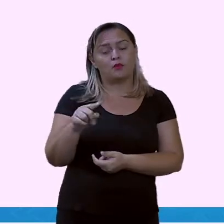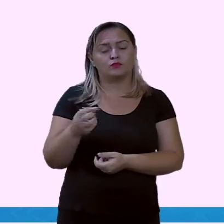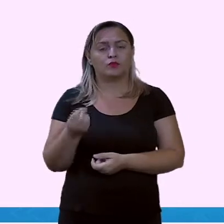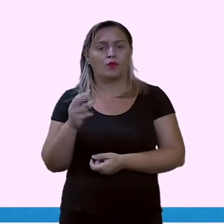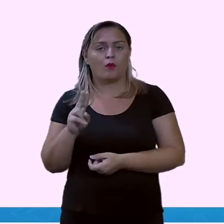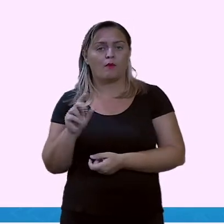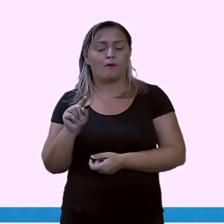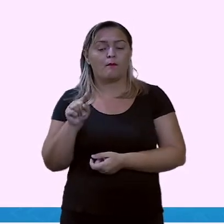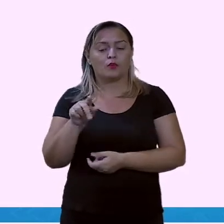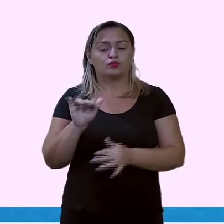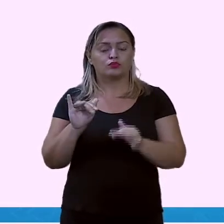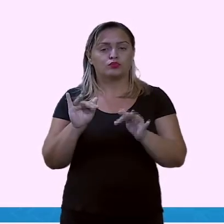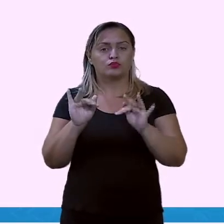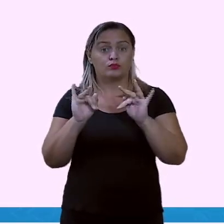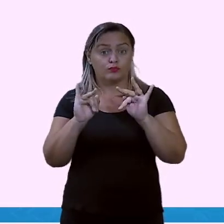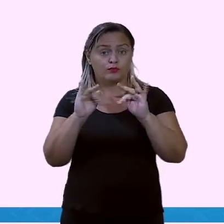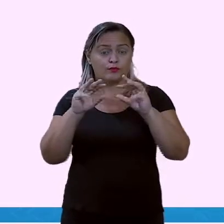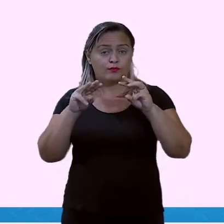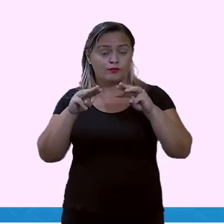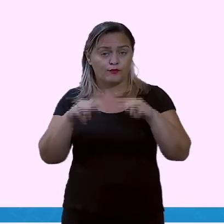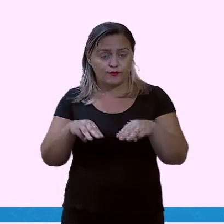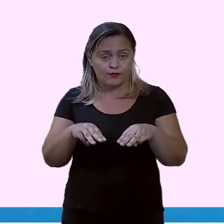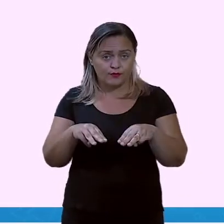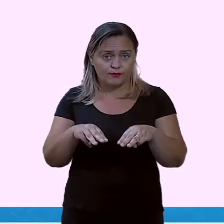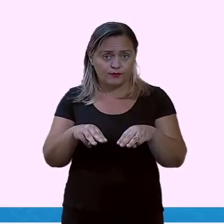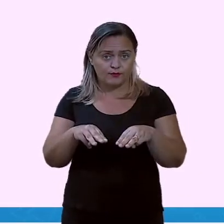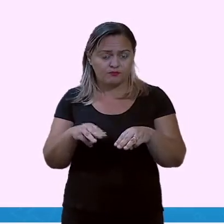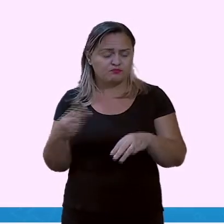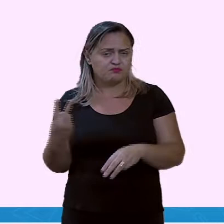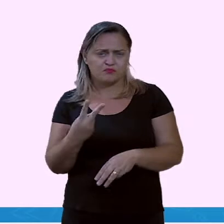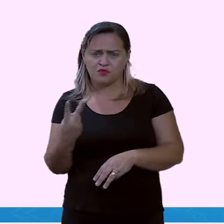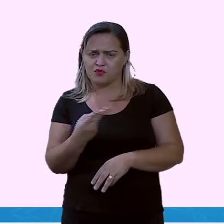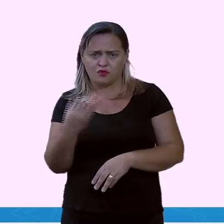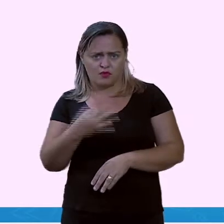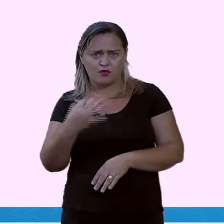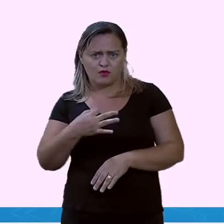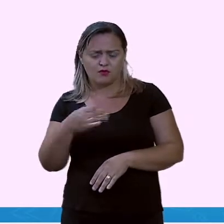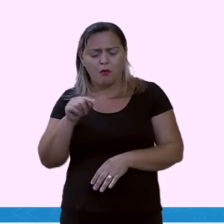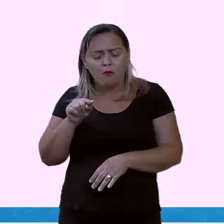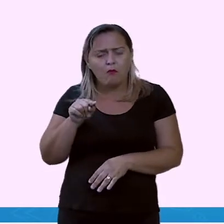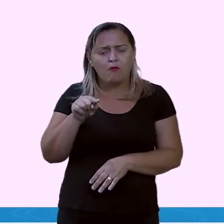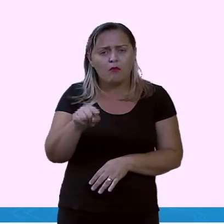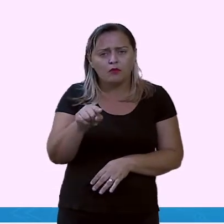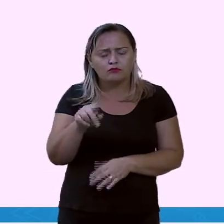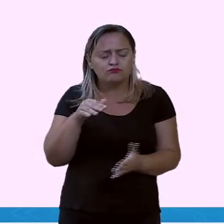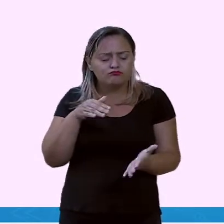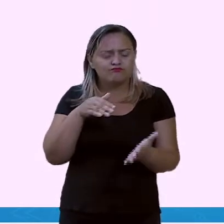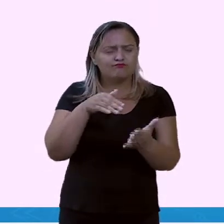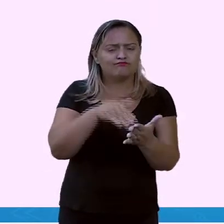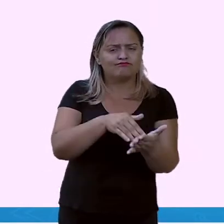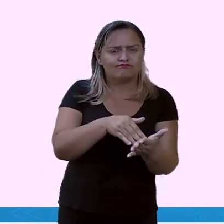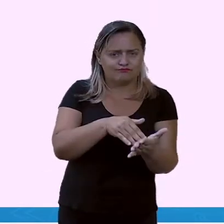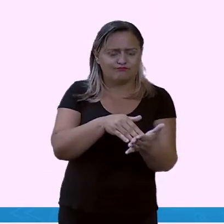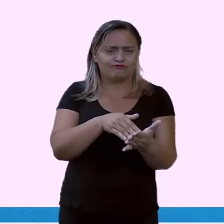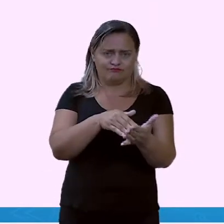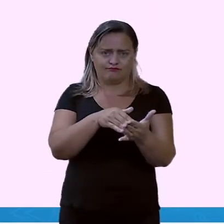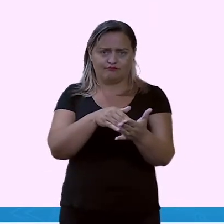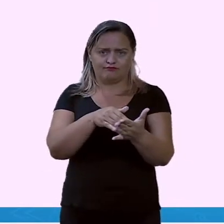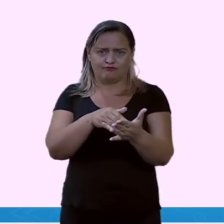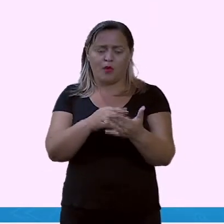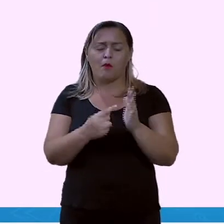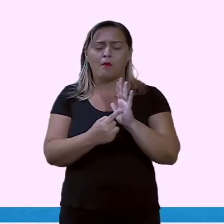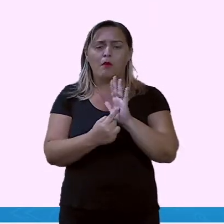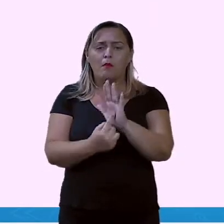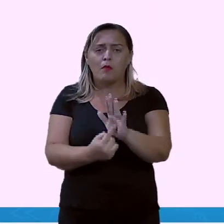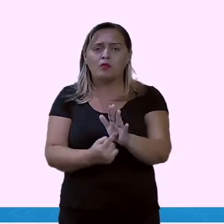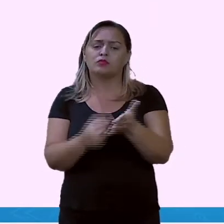permite os dois, tá? Então, eu tenho o ponto ou o ponto final. E como assim ele é utilizado para terminar